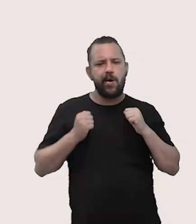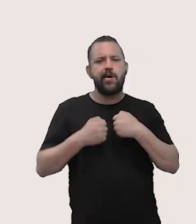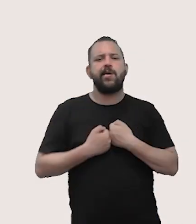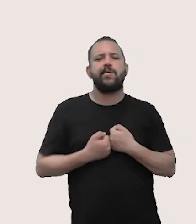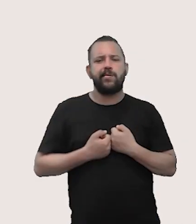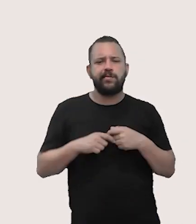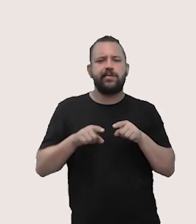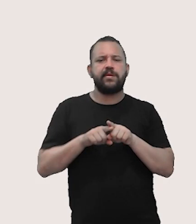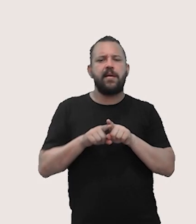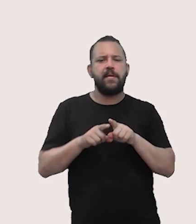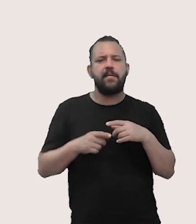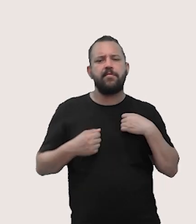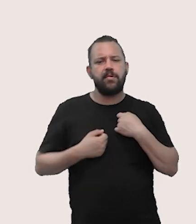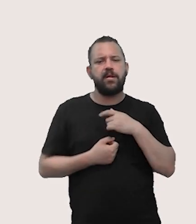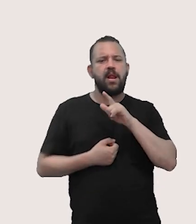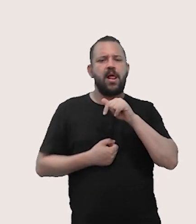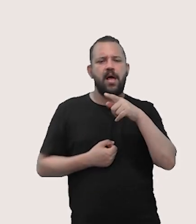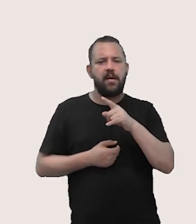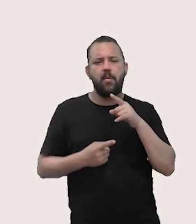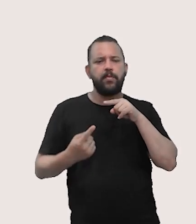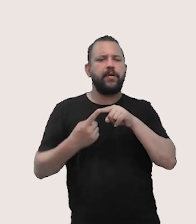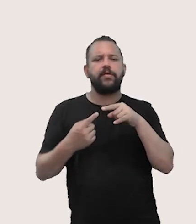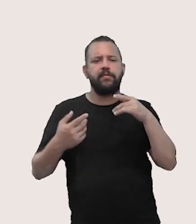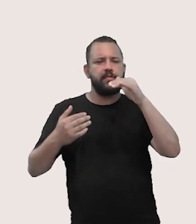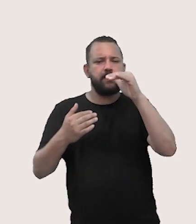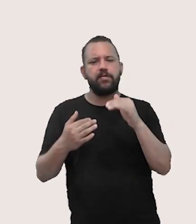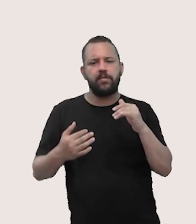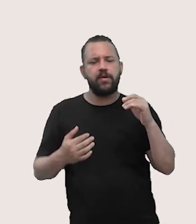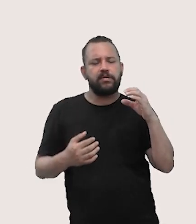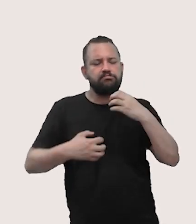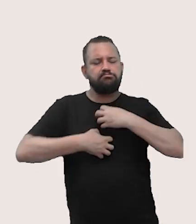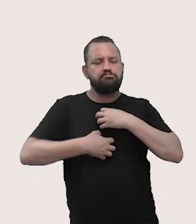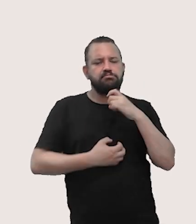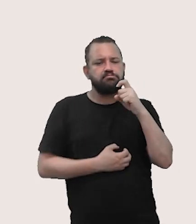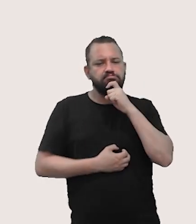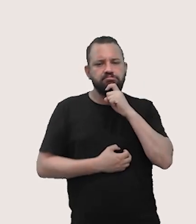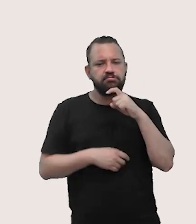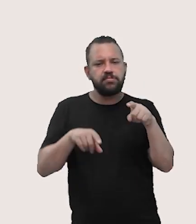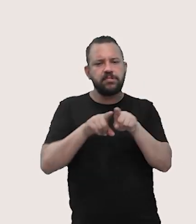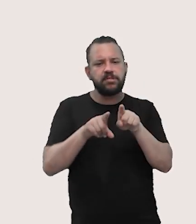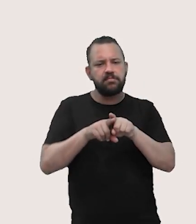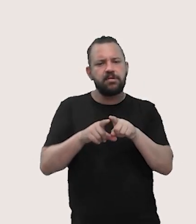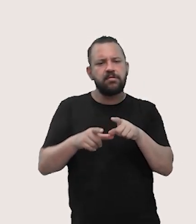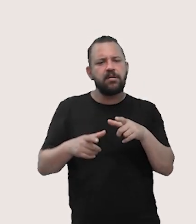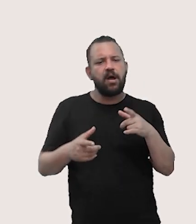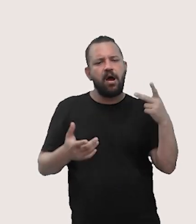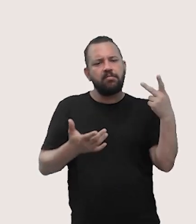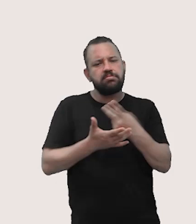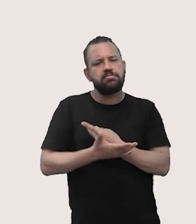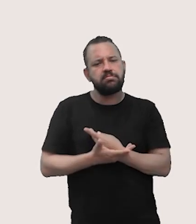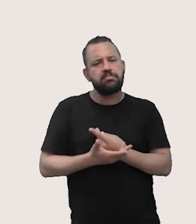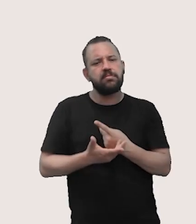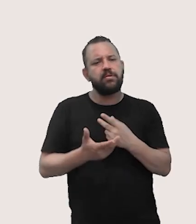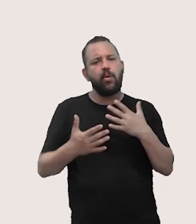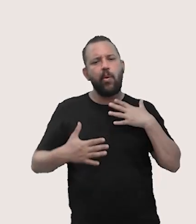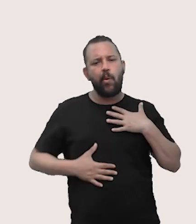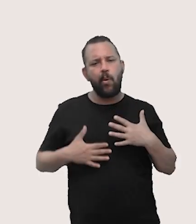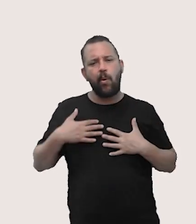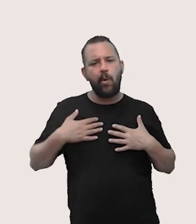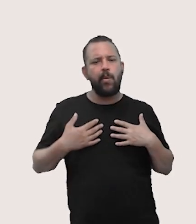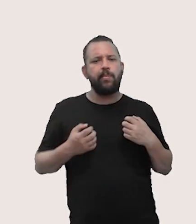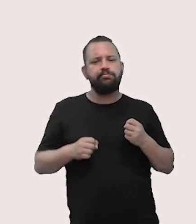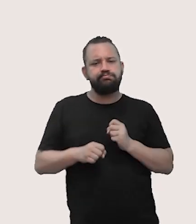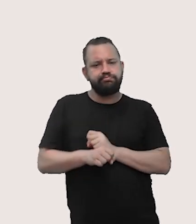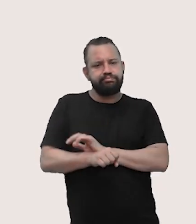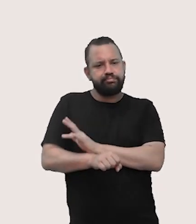com o intuito de minimizar a sensação de frio, e fisicamente essas sensações ocorrem pelo fato de que o corpo humano libera calor, que é a